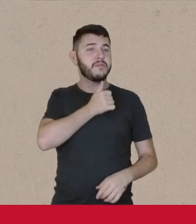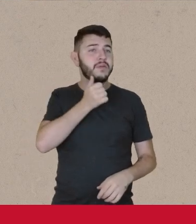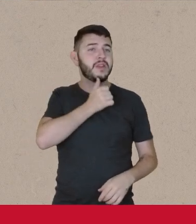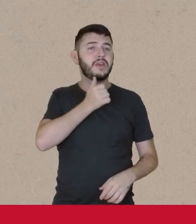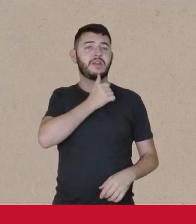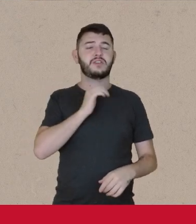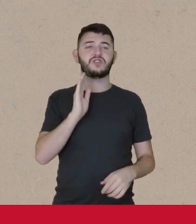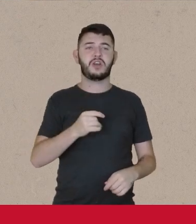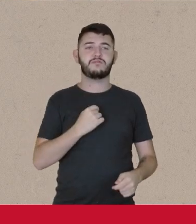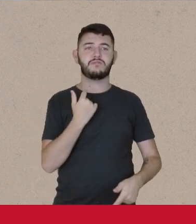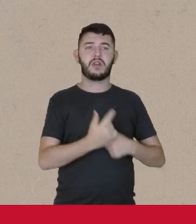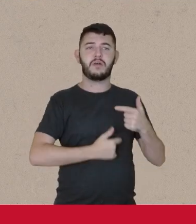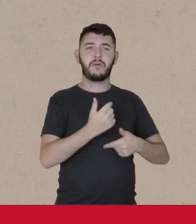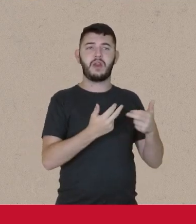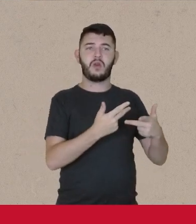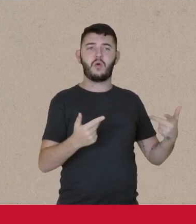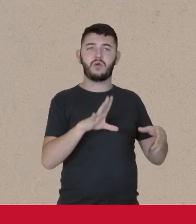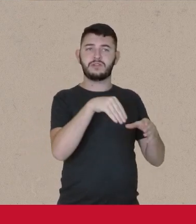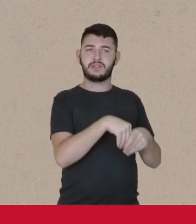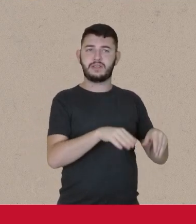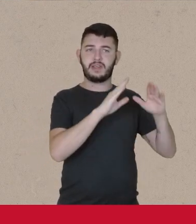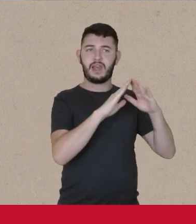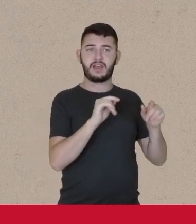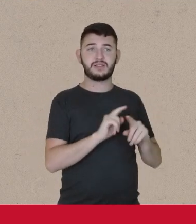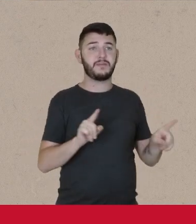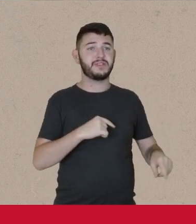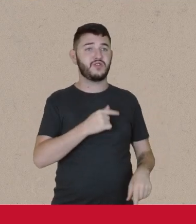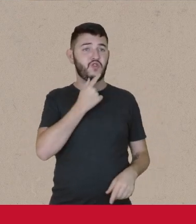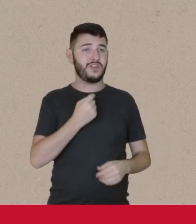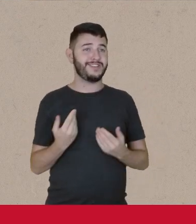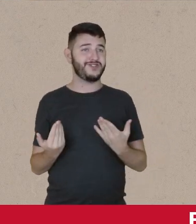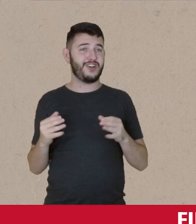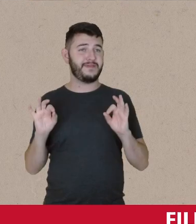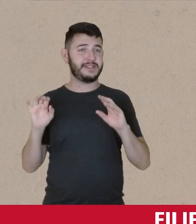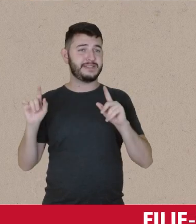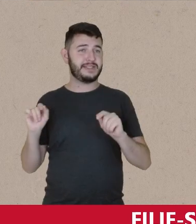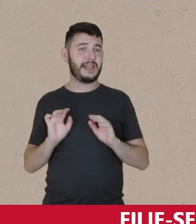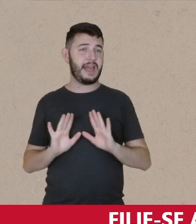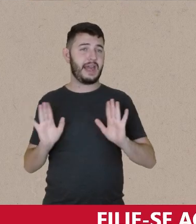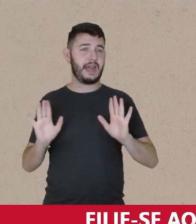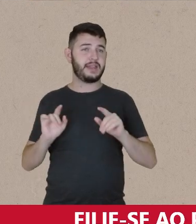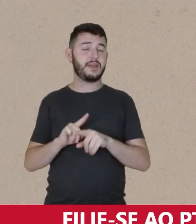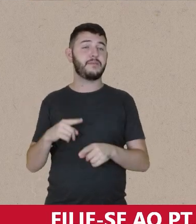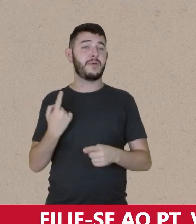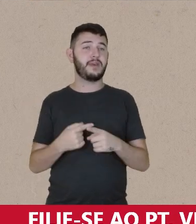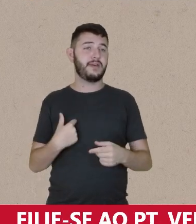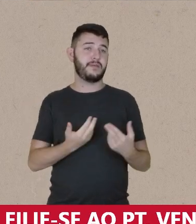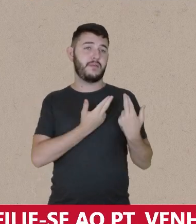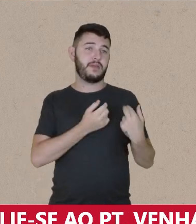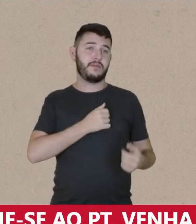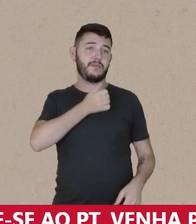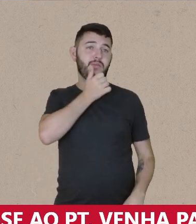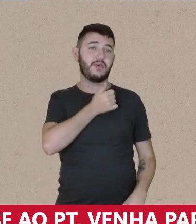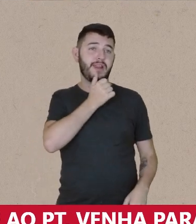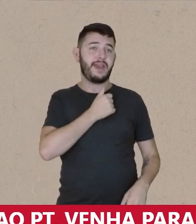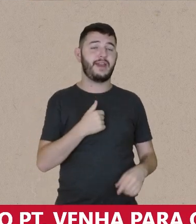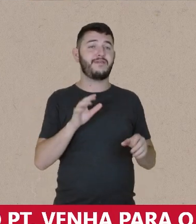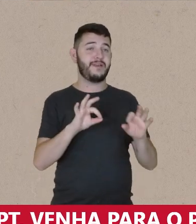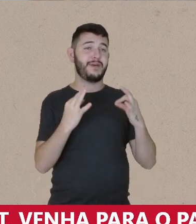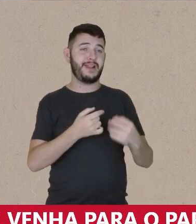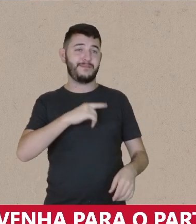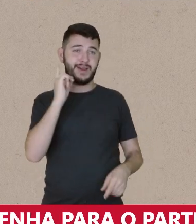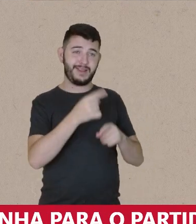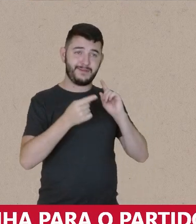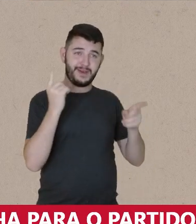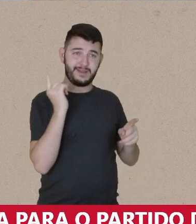vezes os meninos não são, que as próprias famílias estão acostumadas a atribuir a mulheres, e de repente tem mais